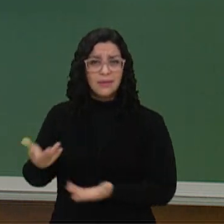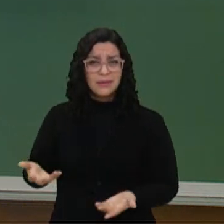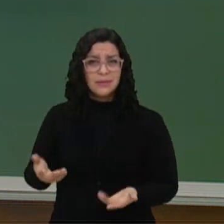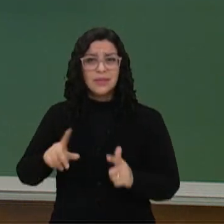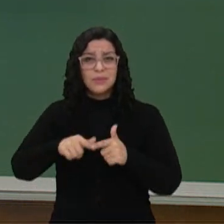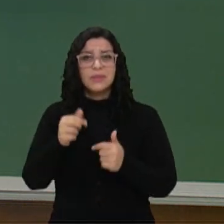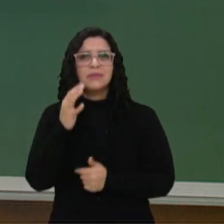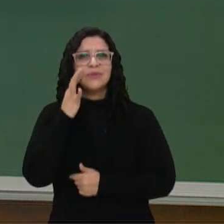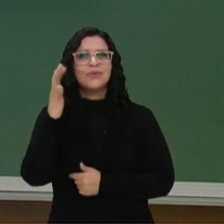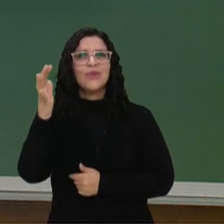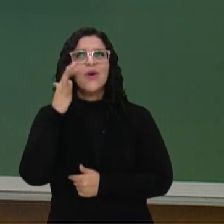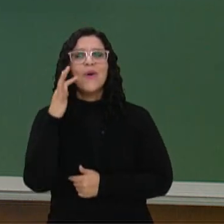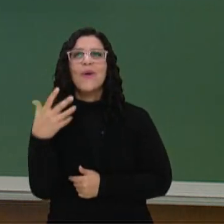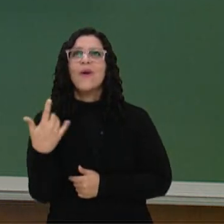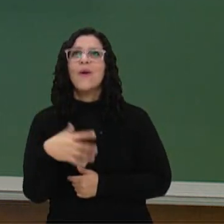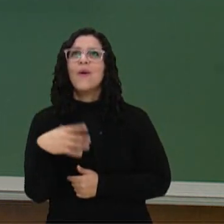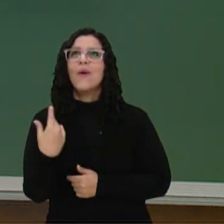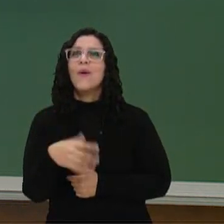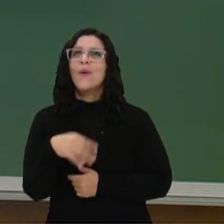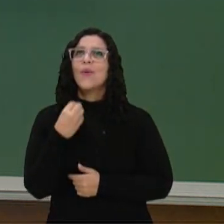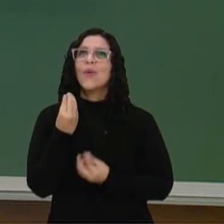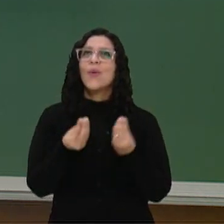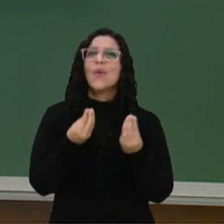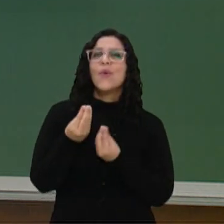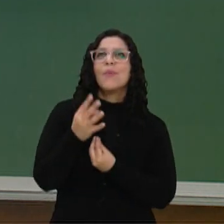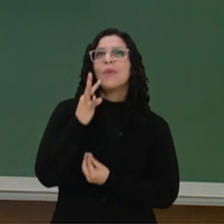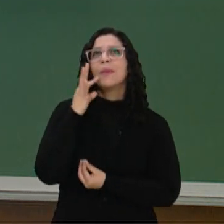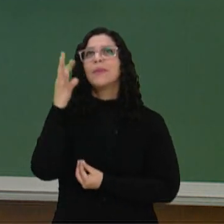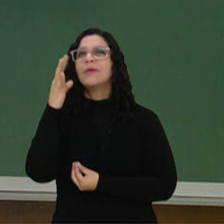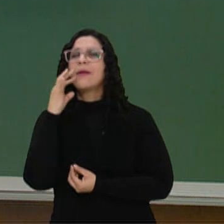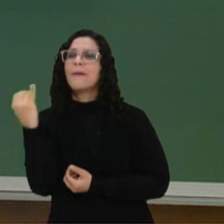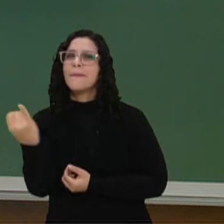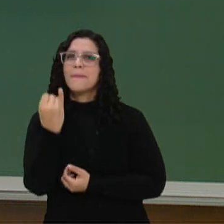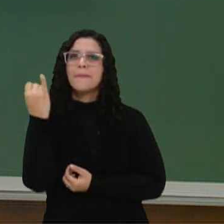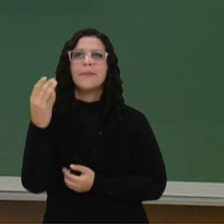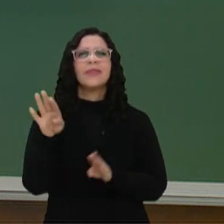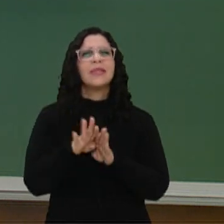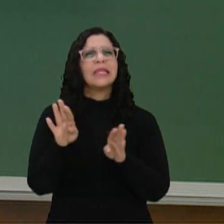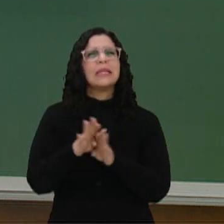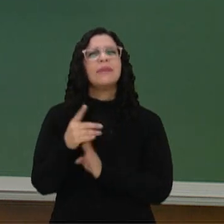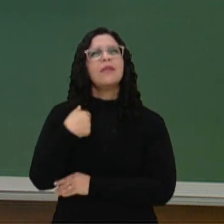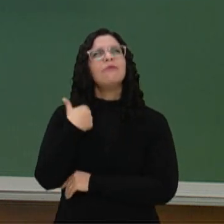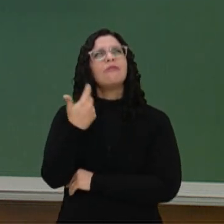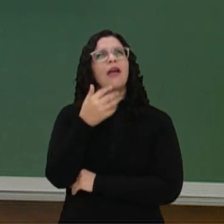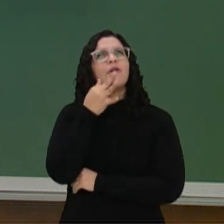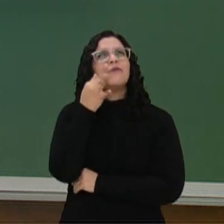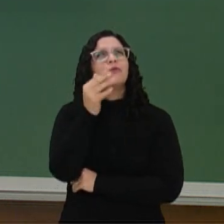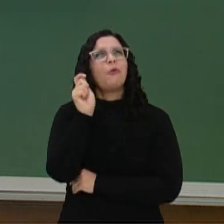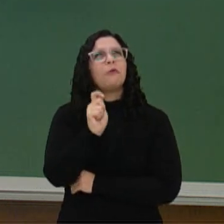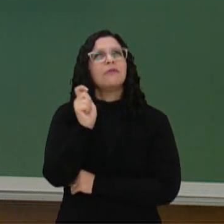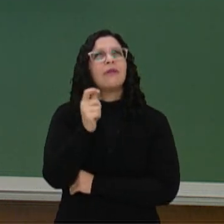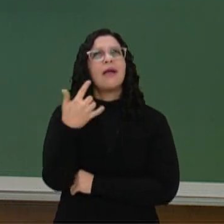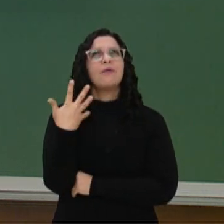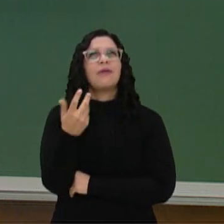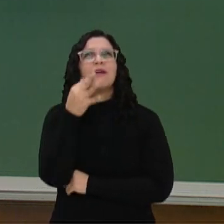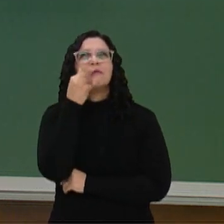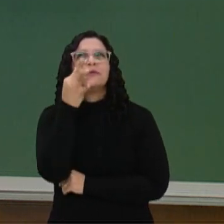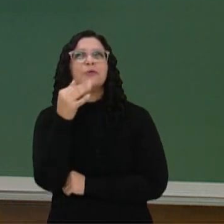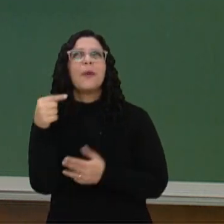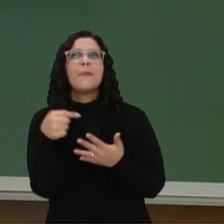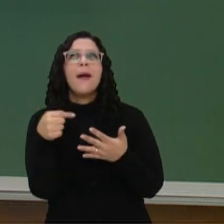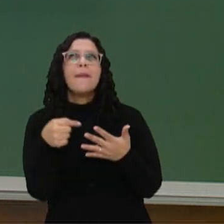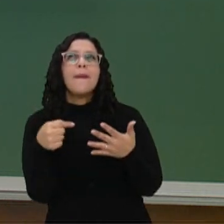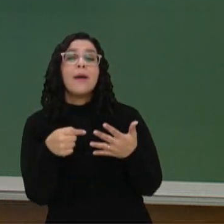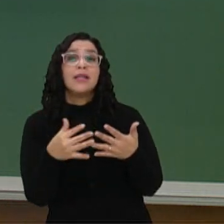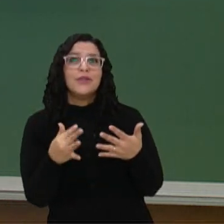jovem sonha muito e é muito importante isso mesmo, sonhar, ter várias ambições, porque com certeza você conseguirá colocar